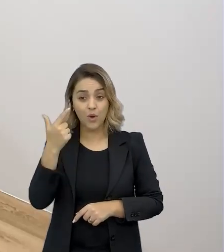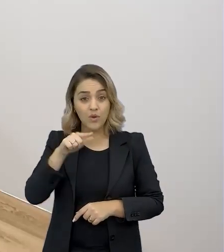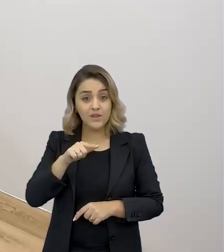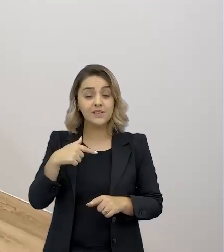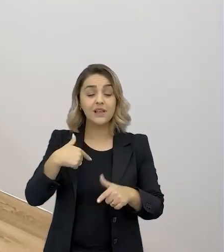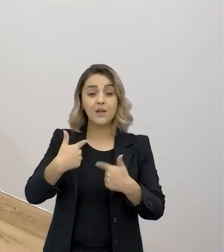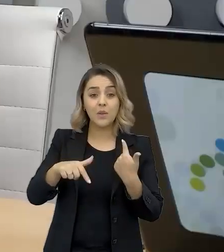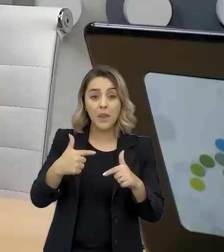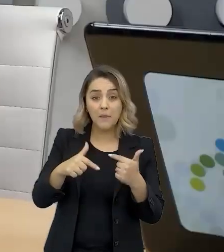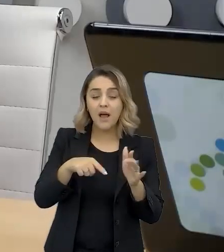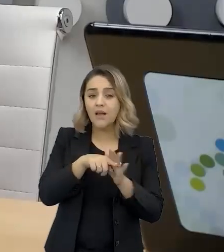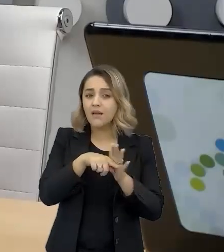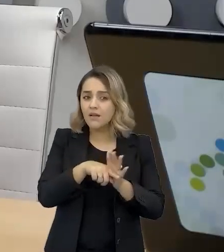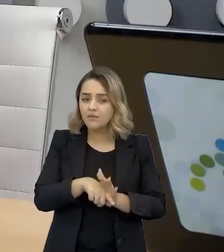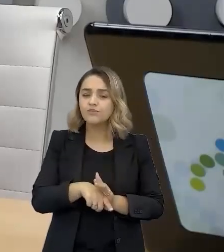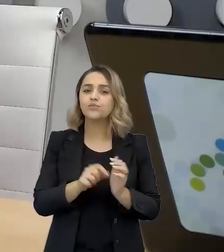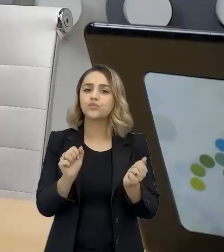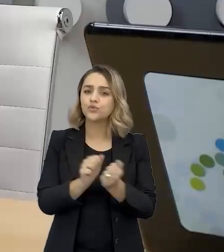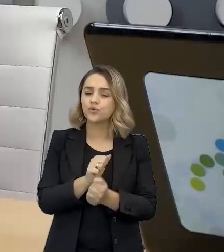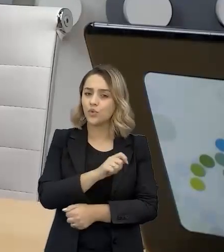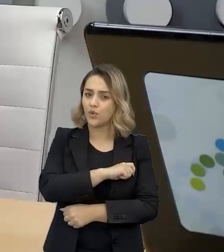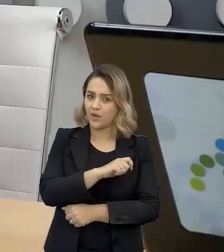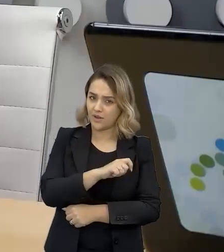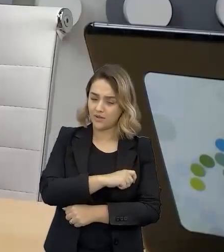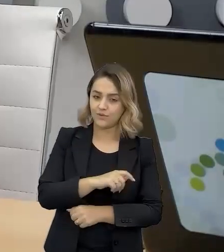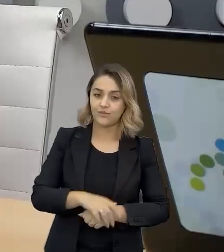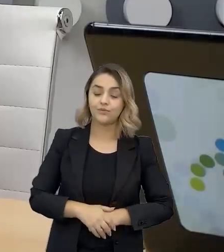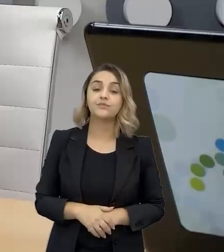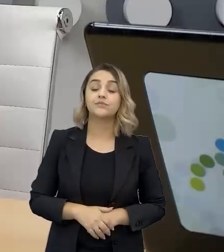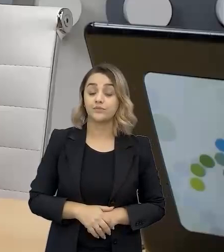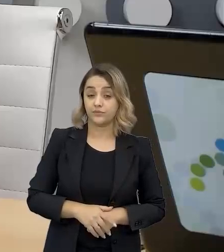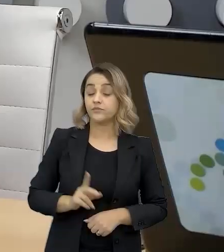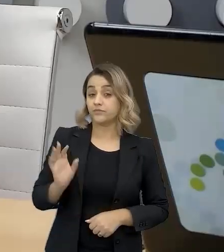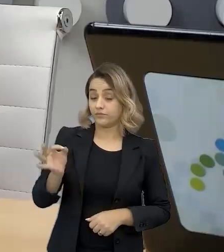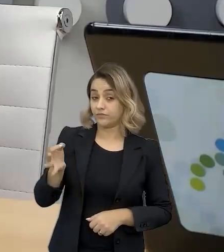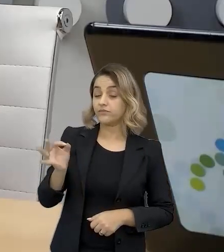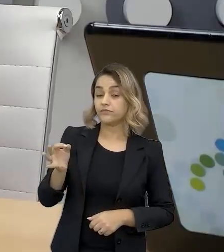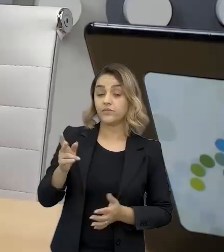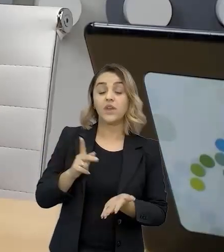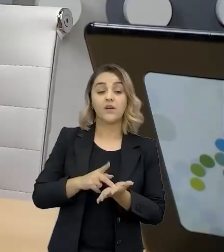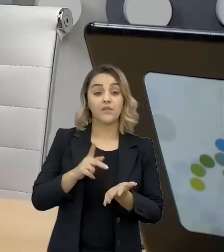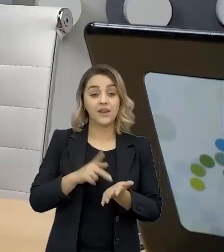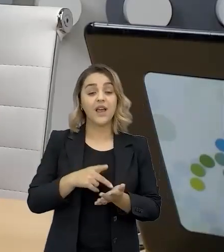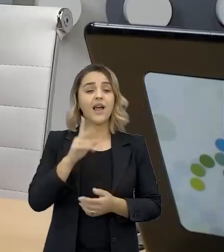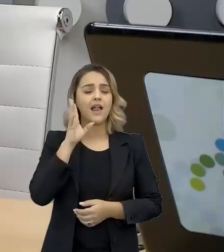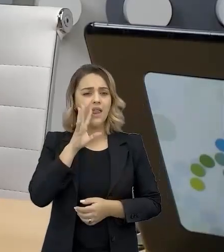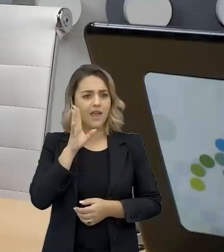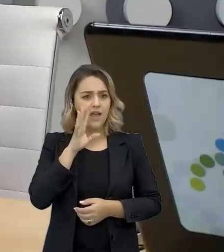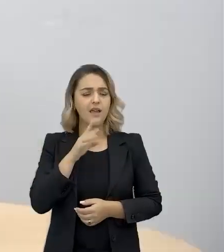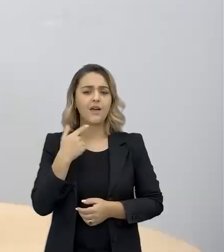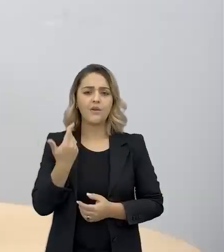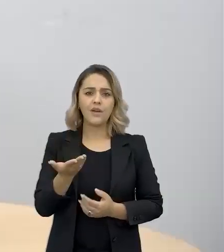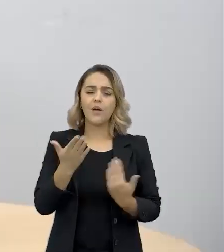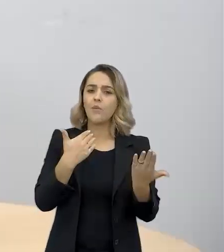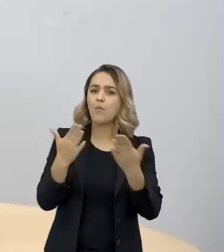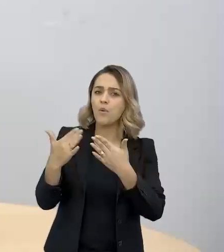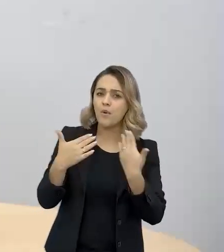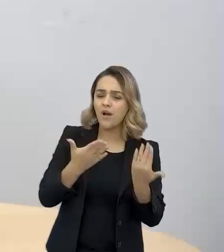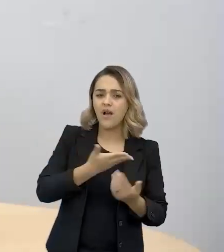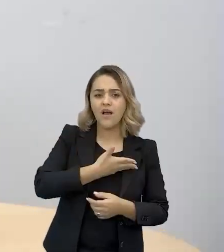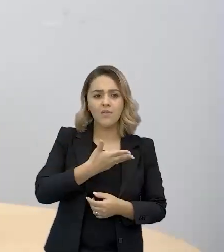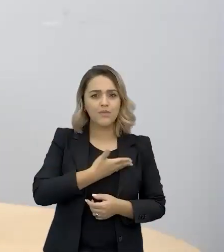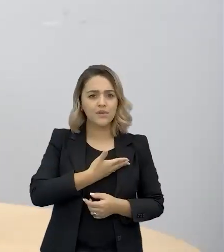com os nossos alunos, né? Na verdade, eu acho legal, Vivi, a gente ter essa conversa, né, com os colegas,